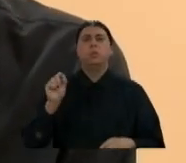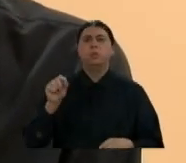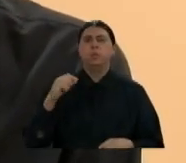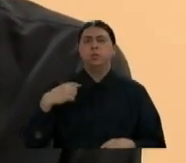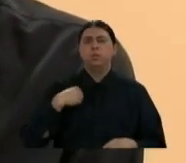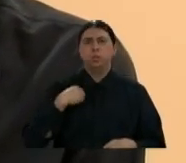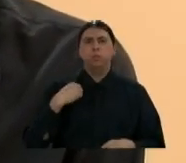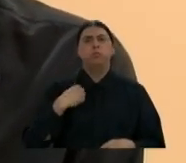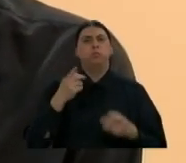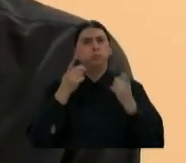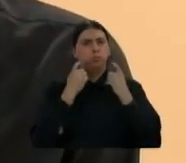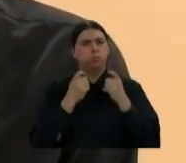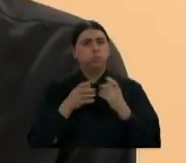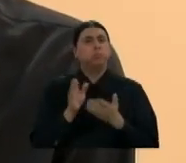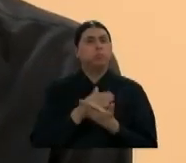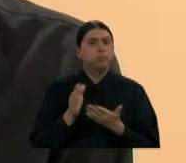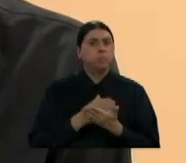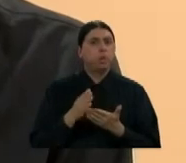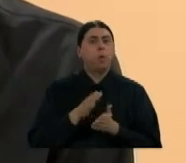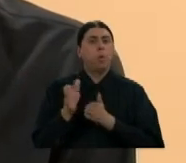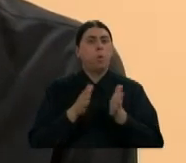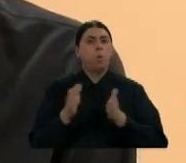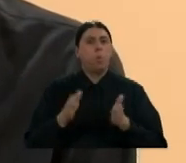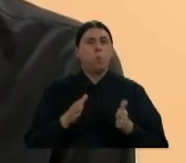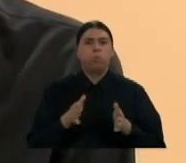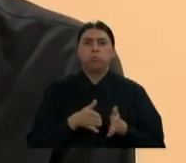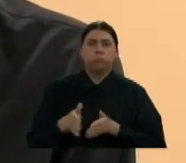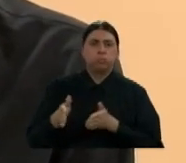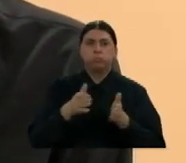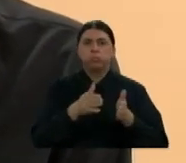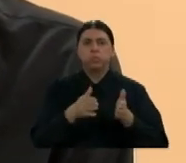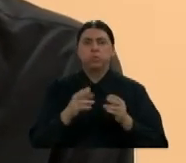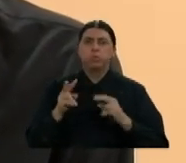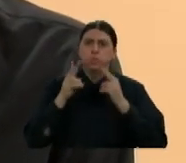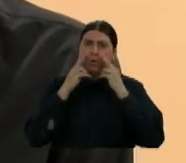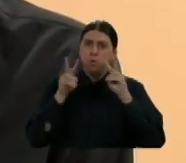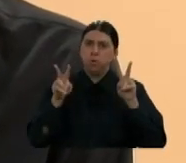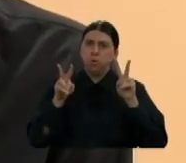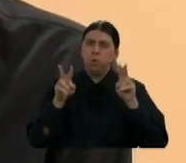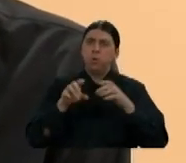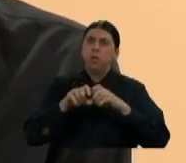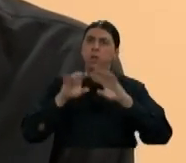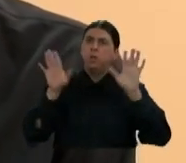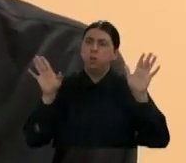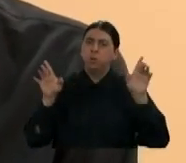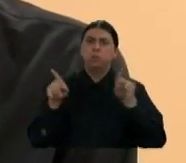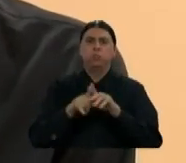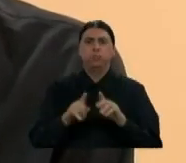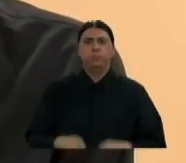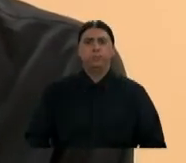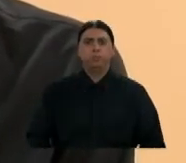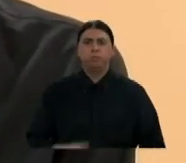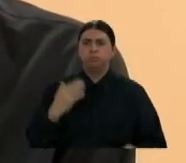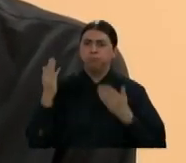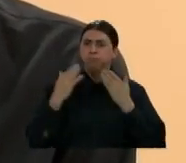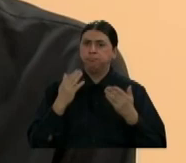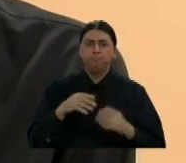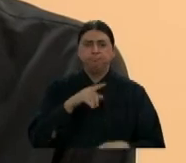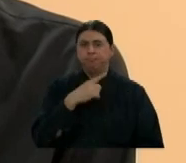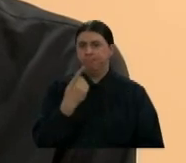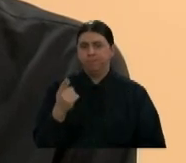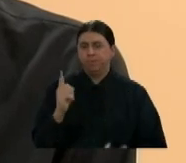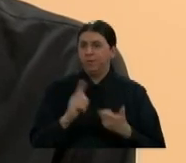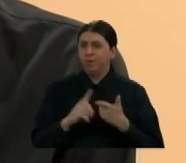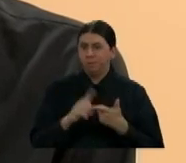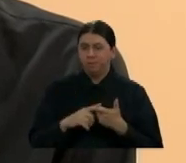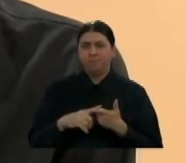seria uma alternativa esse caminho de dar visibilidade para treinar ontem 10 em dúvida a nós temos